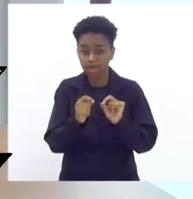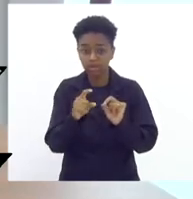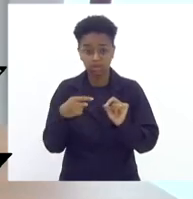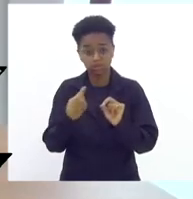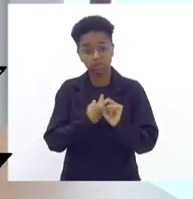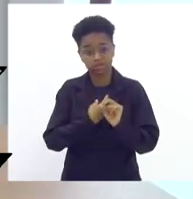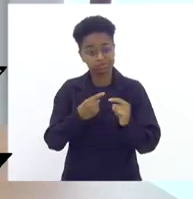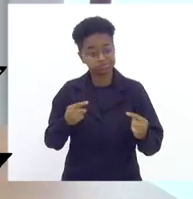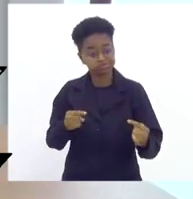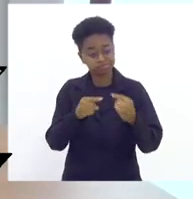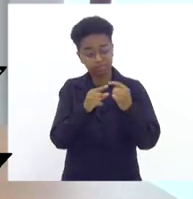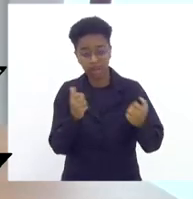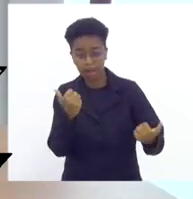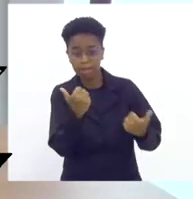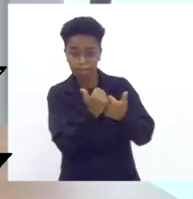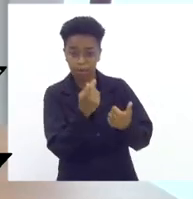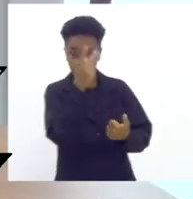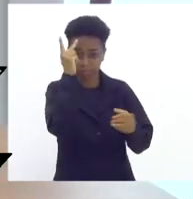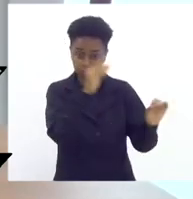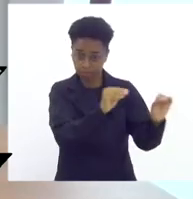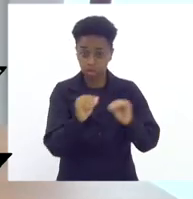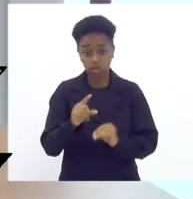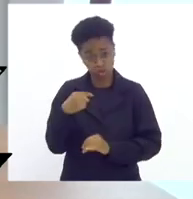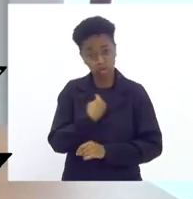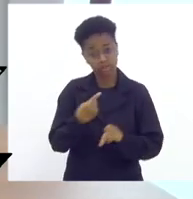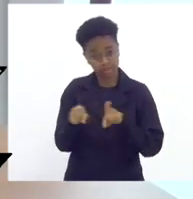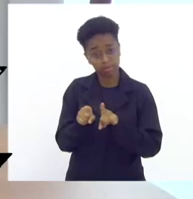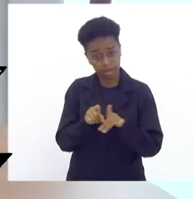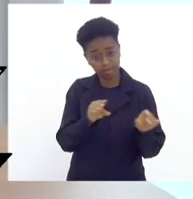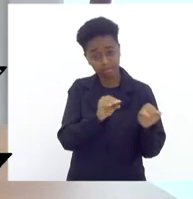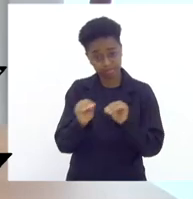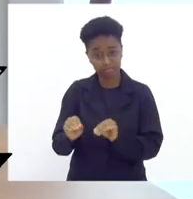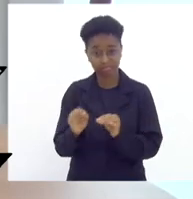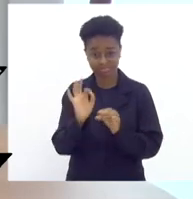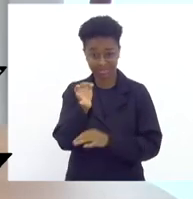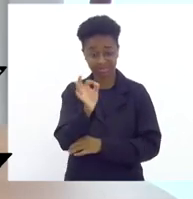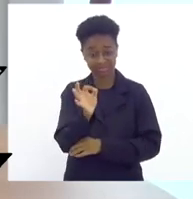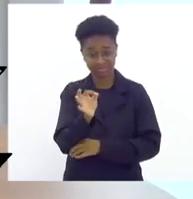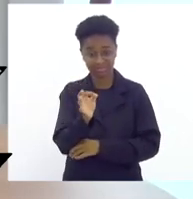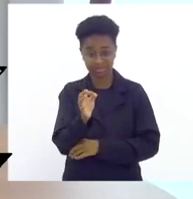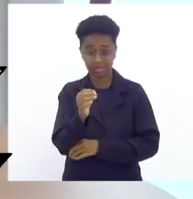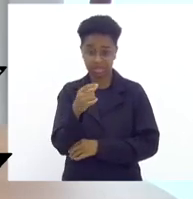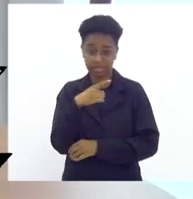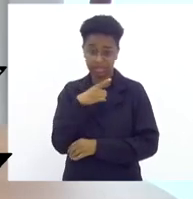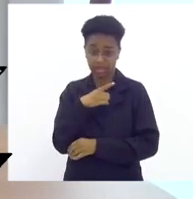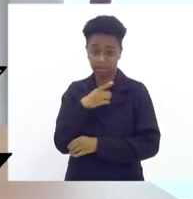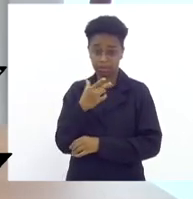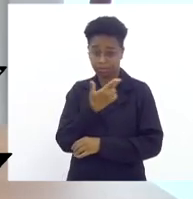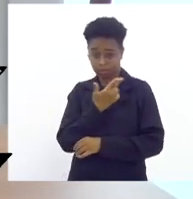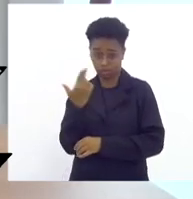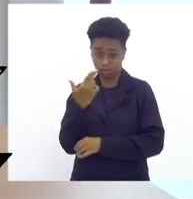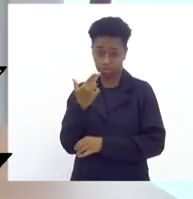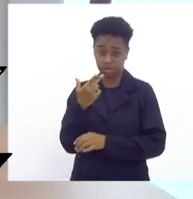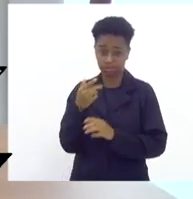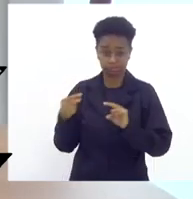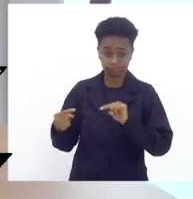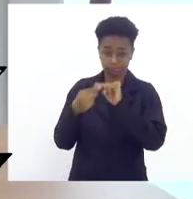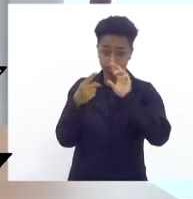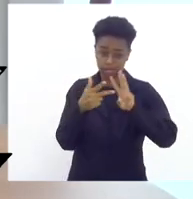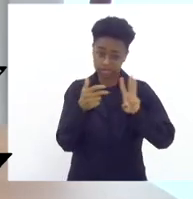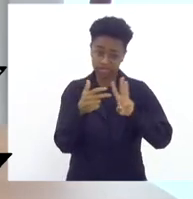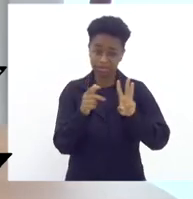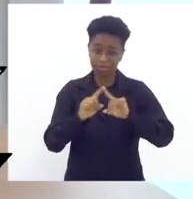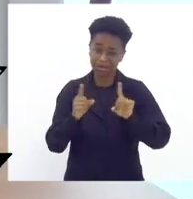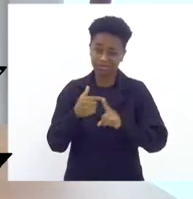de imigrantes que é o que todos nós somos nós somos migrantes né Eu até tenho um sobrenome indígena aqui mas eu não me